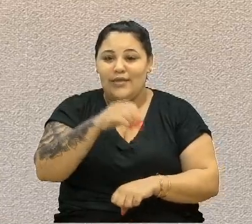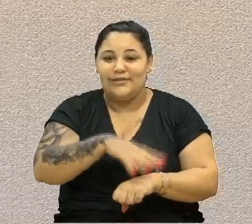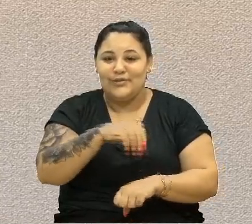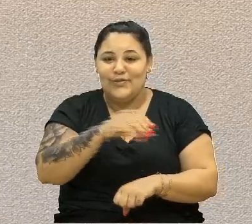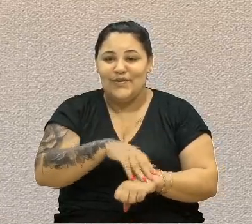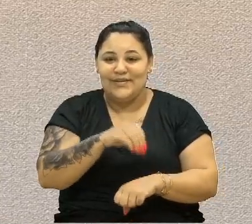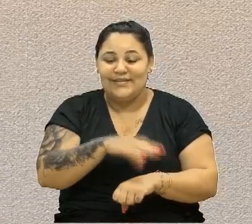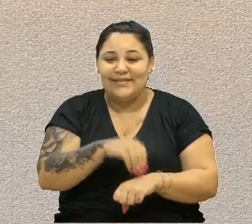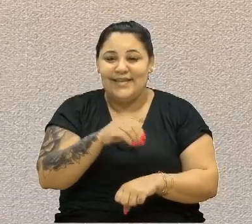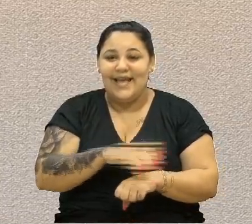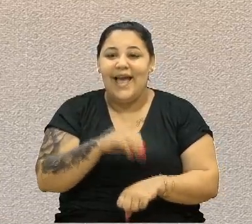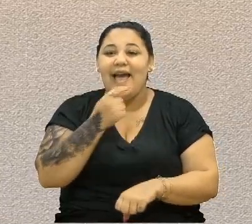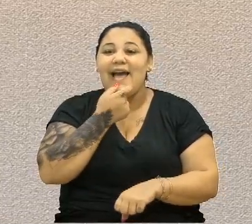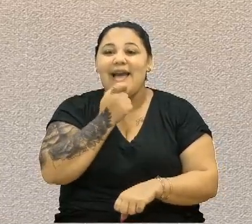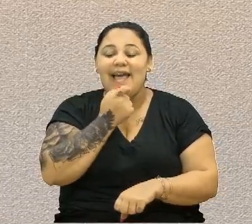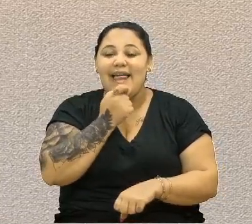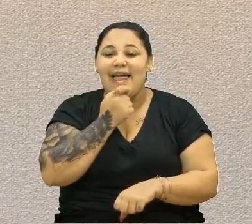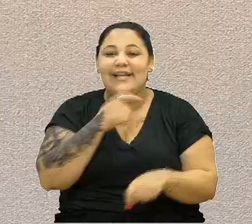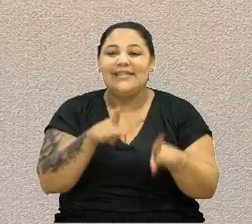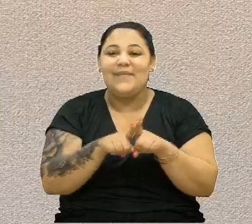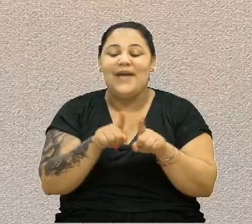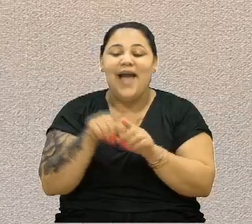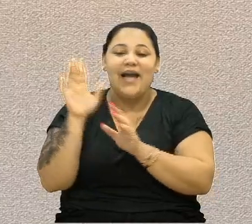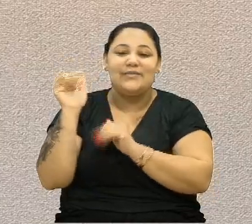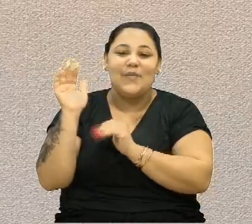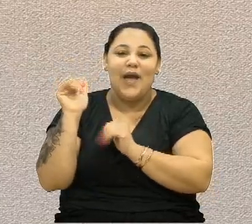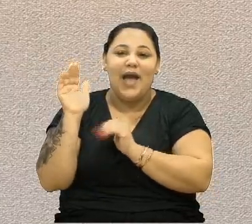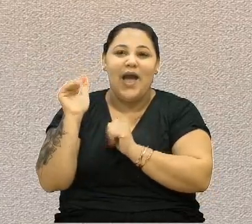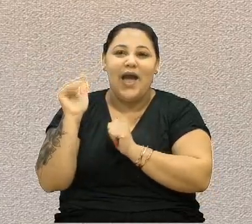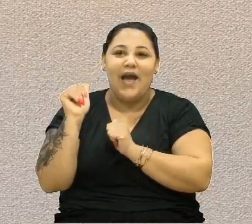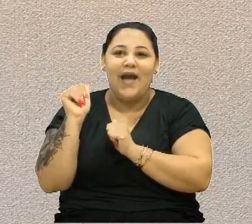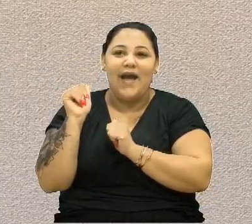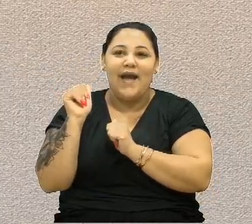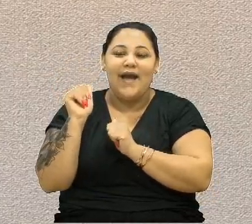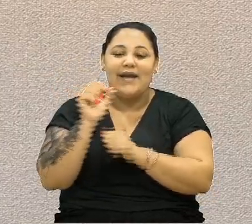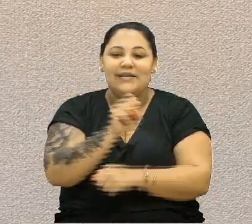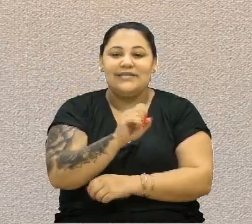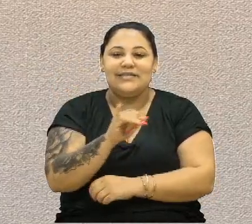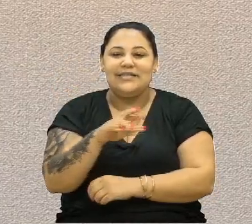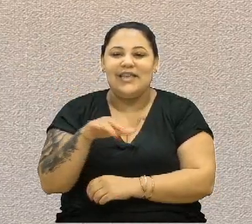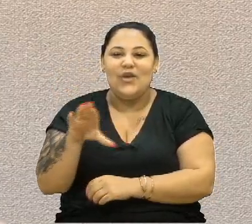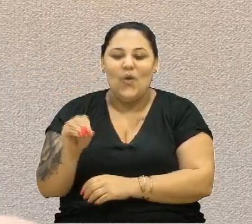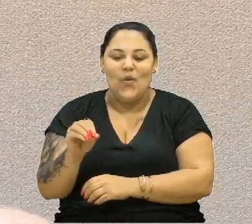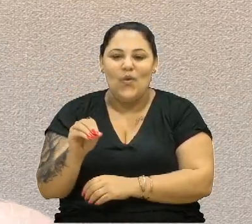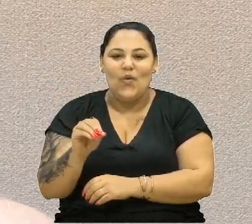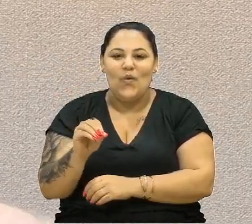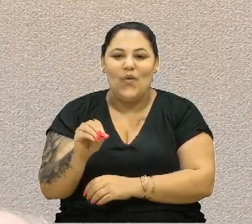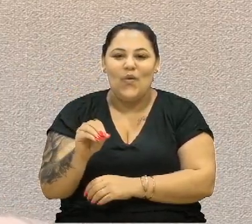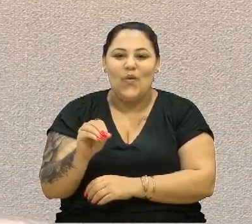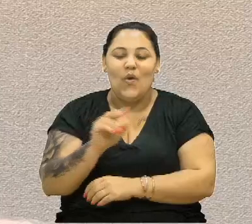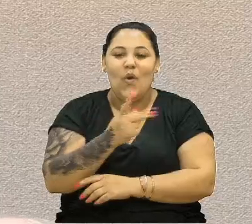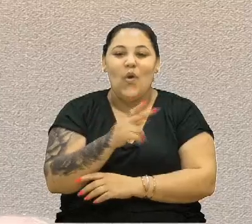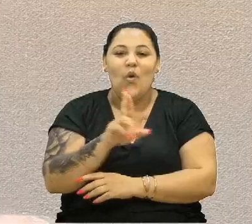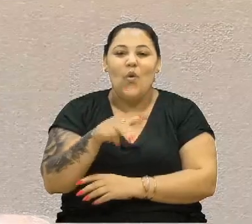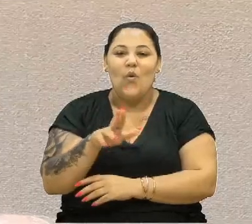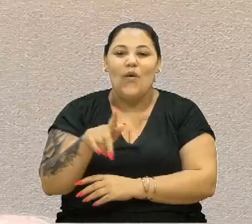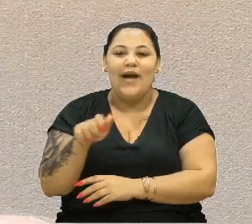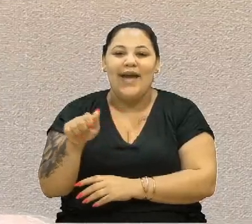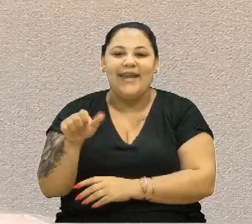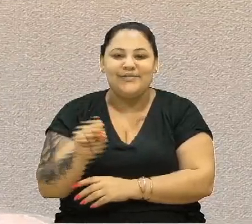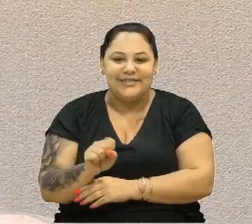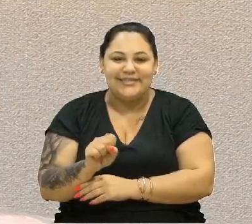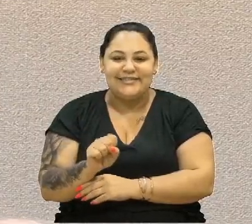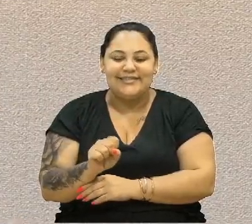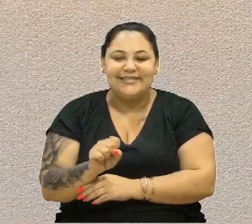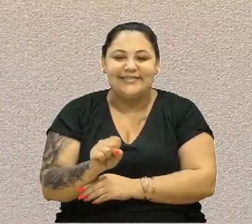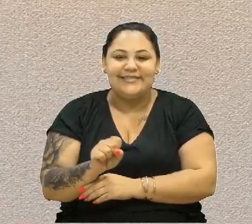os britânicos e os franceses, os espanhóis, os sírios e os libaneses, os húngaros, os senegaleses